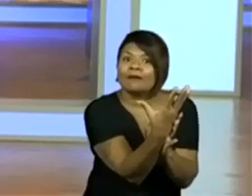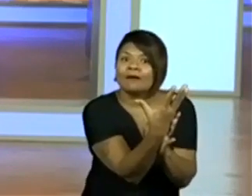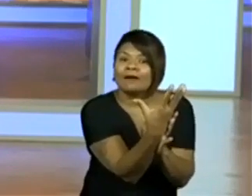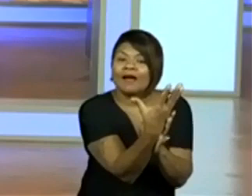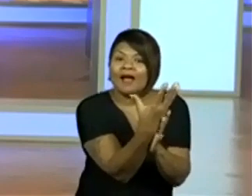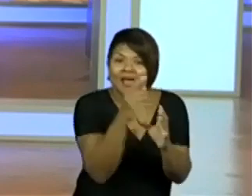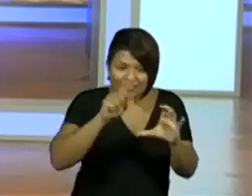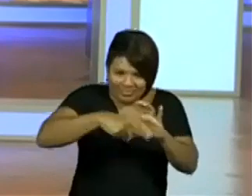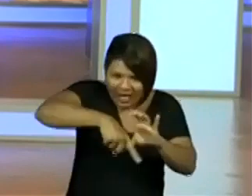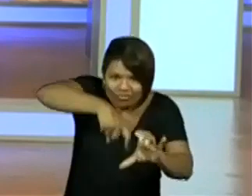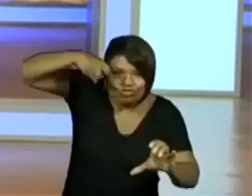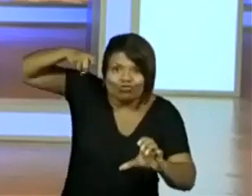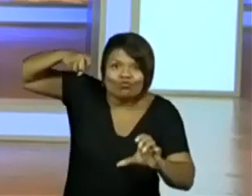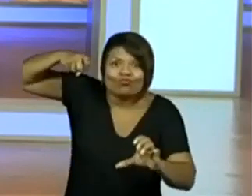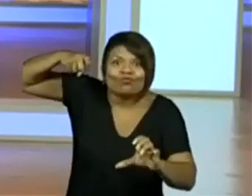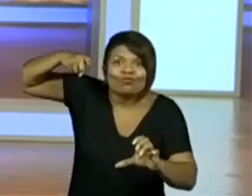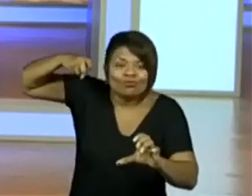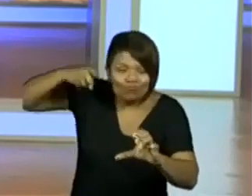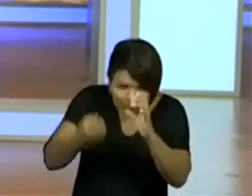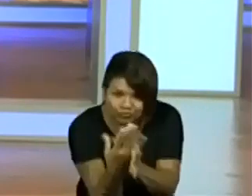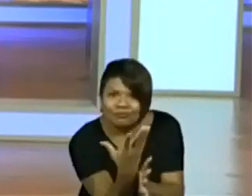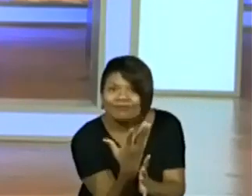Tatu.